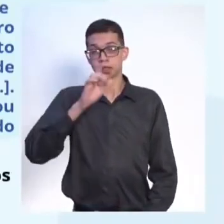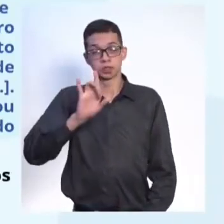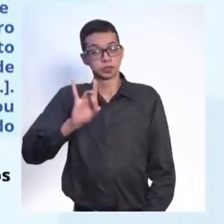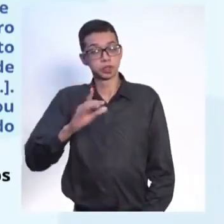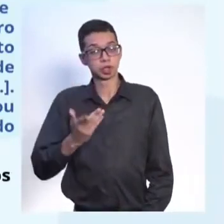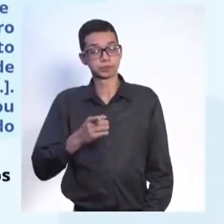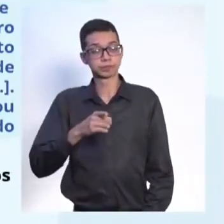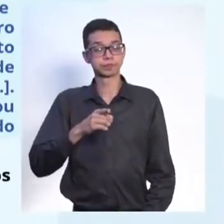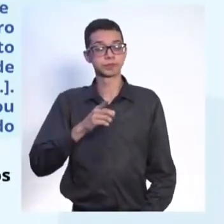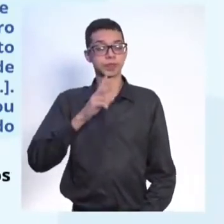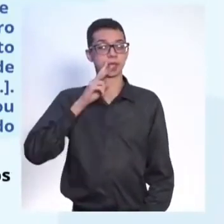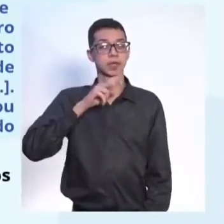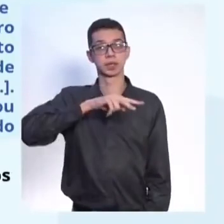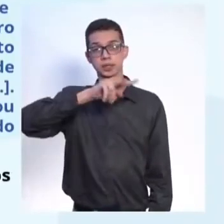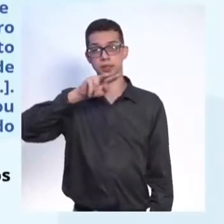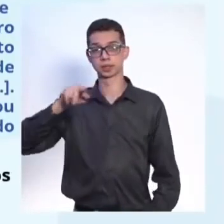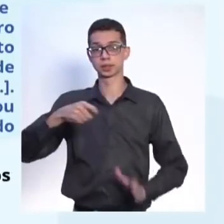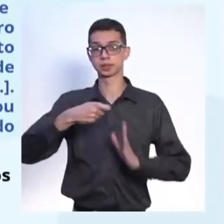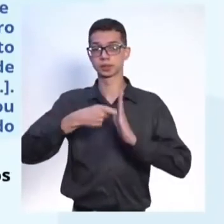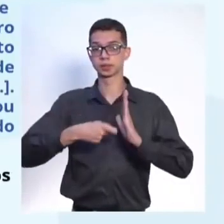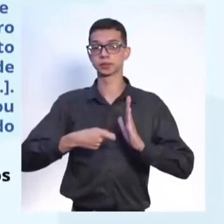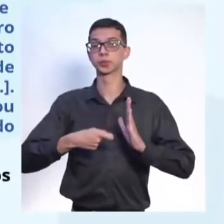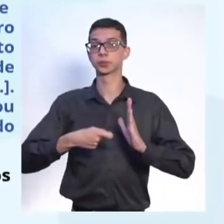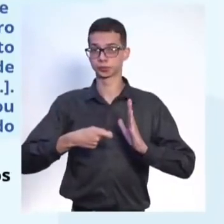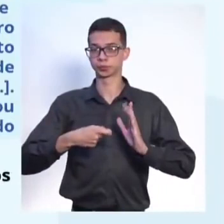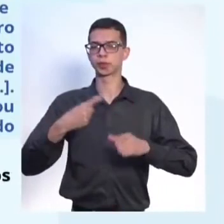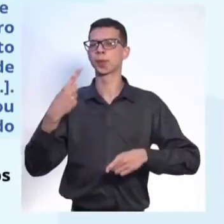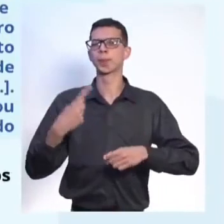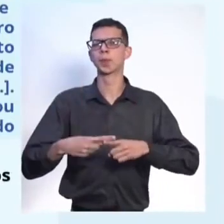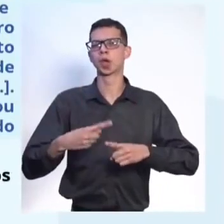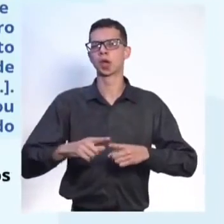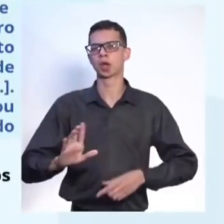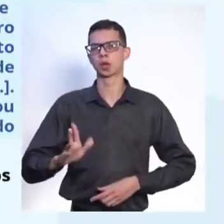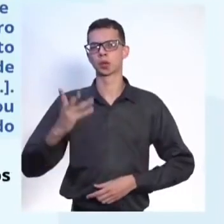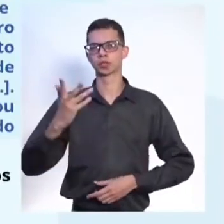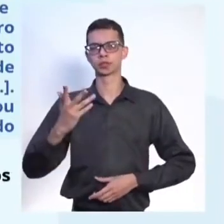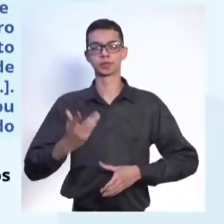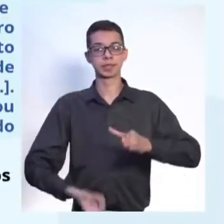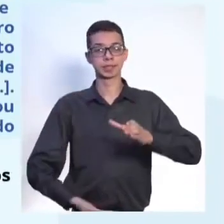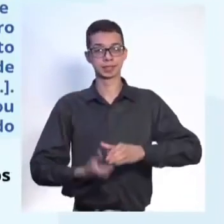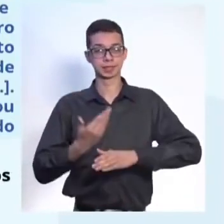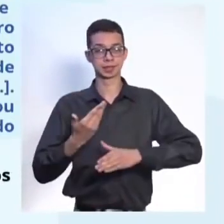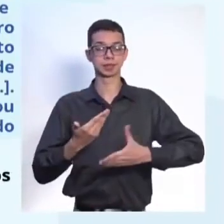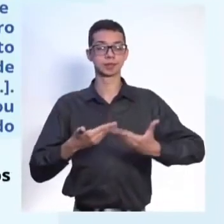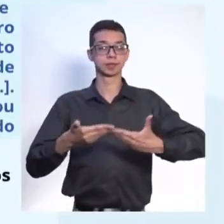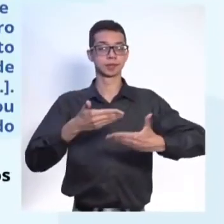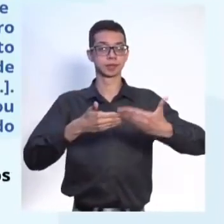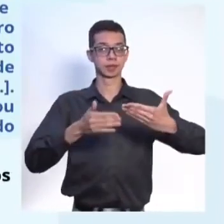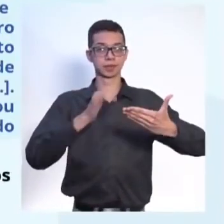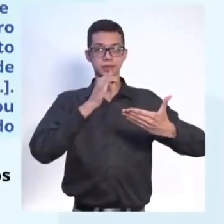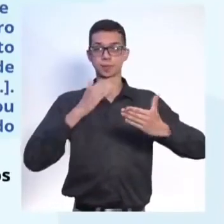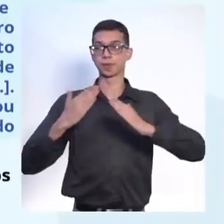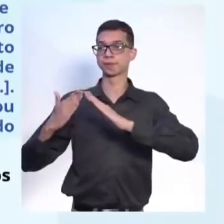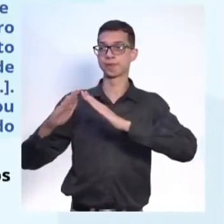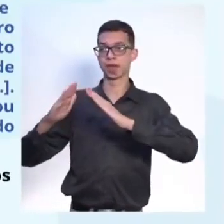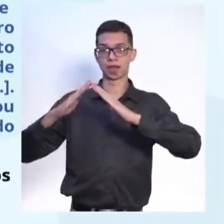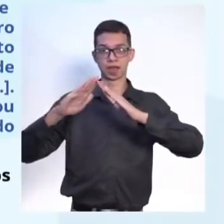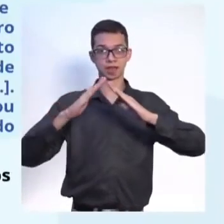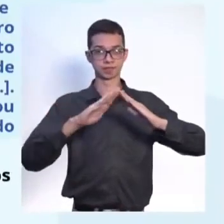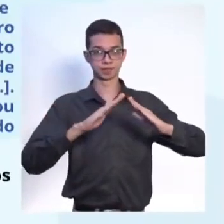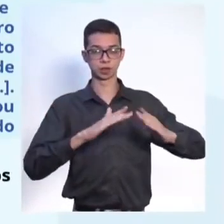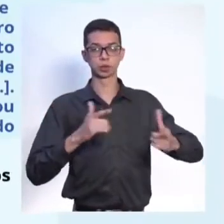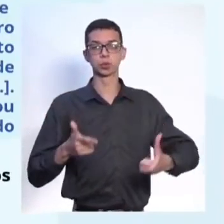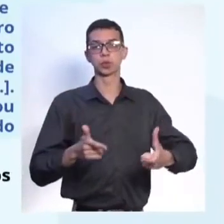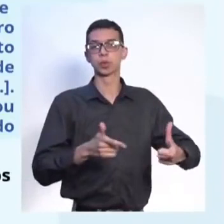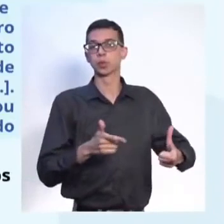ter lido o texto. O que poderia ter causado o surgimento de cortiços e favelas